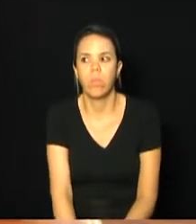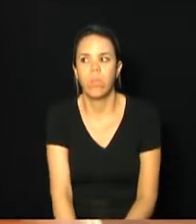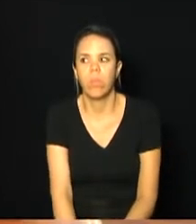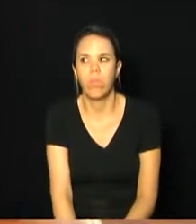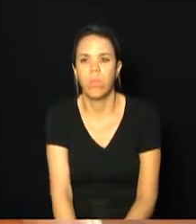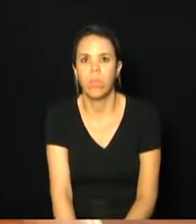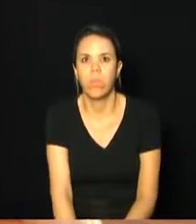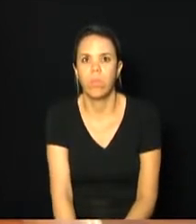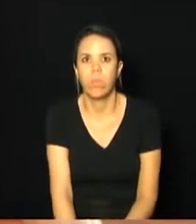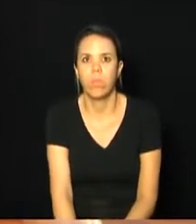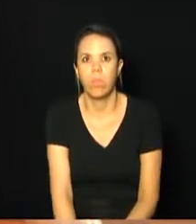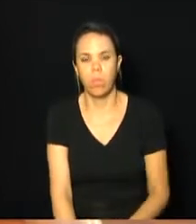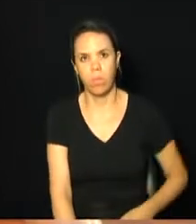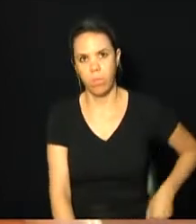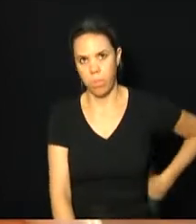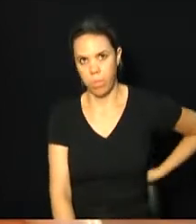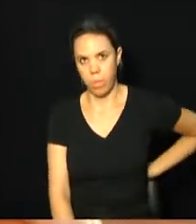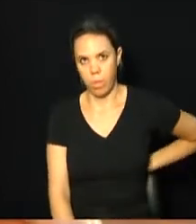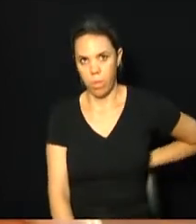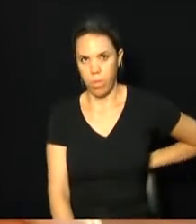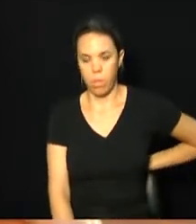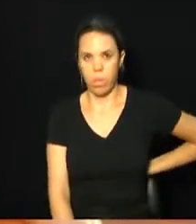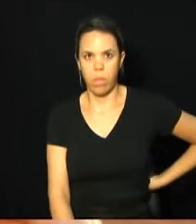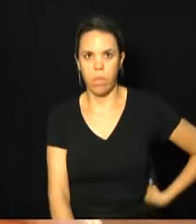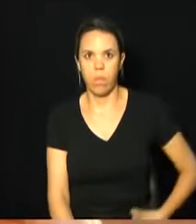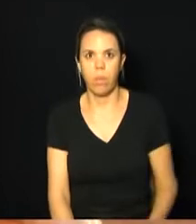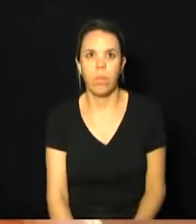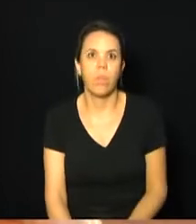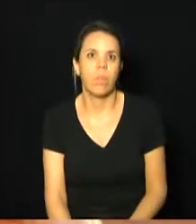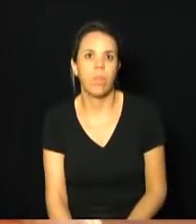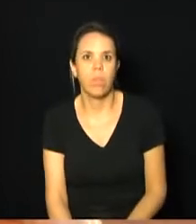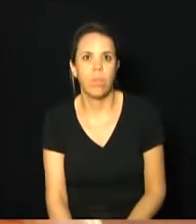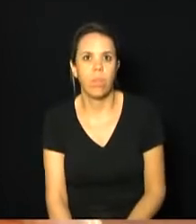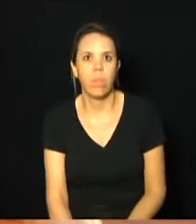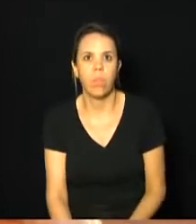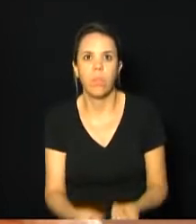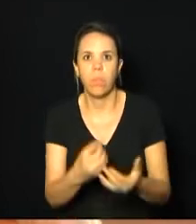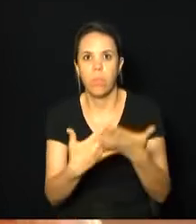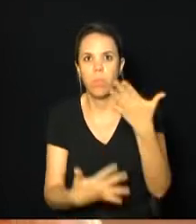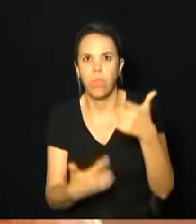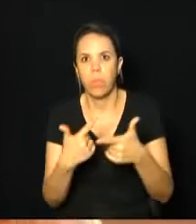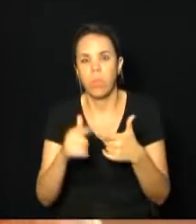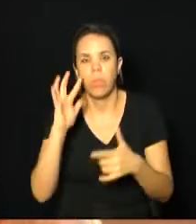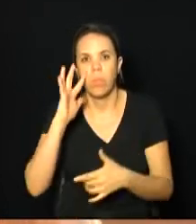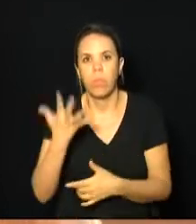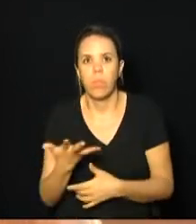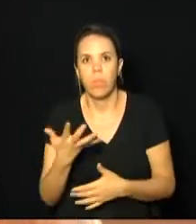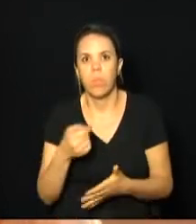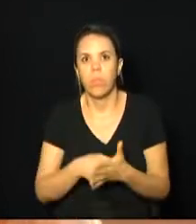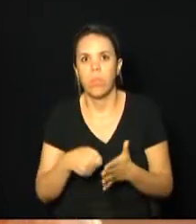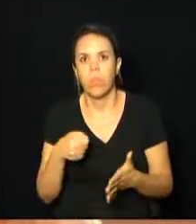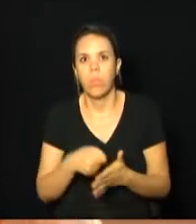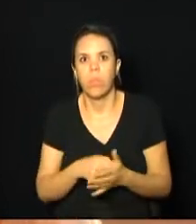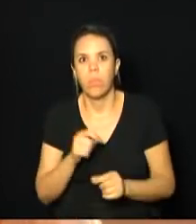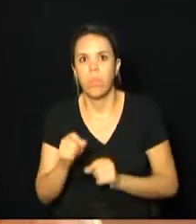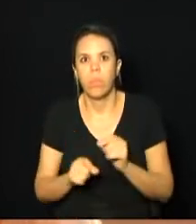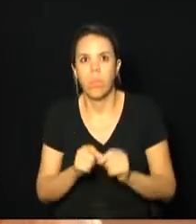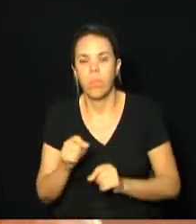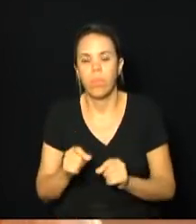Tá bom. Então, gente, acho que temos bastante problemas para resolver. O